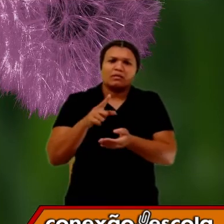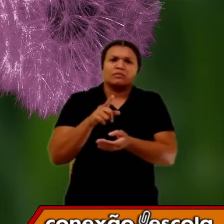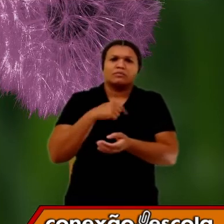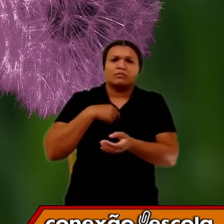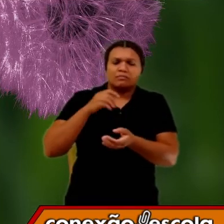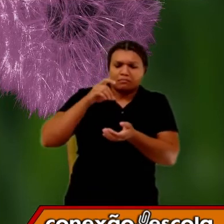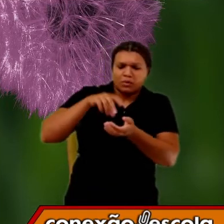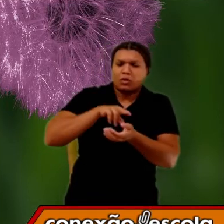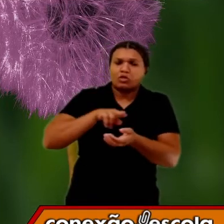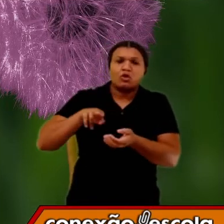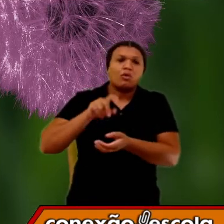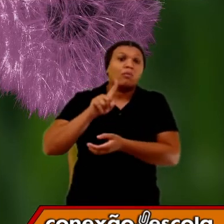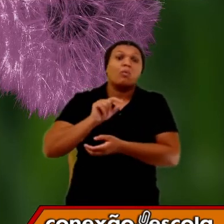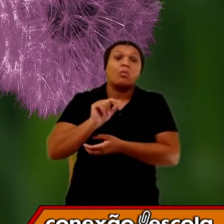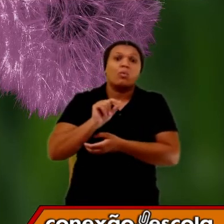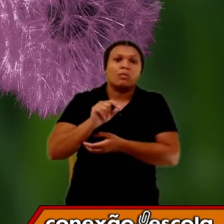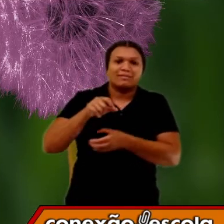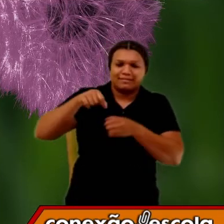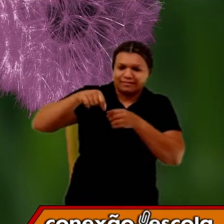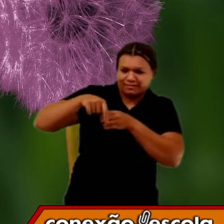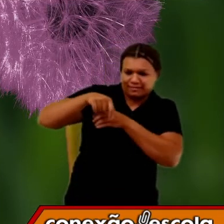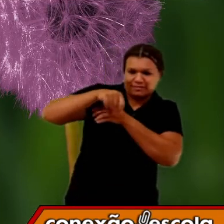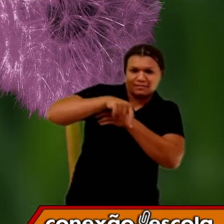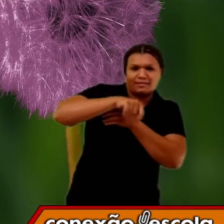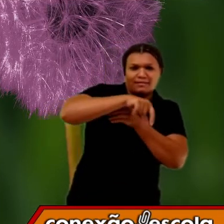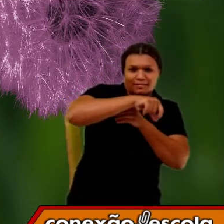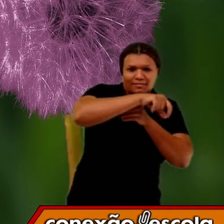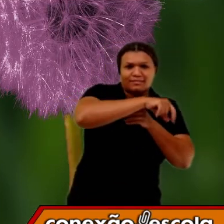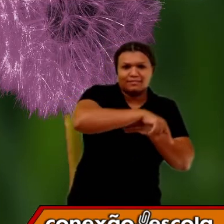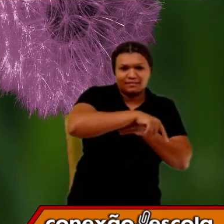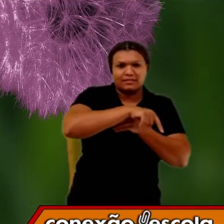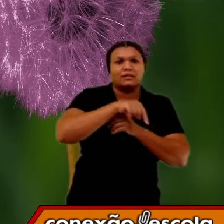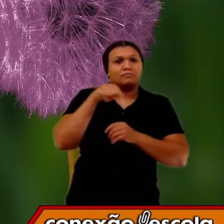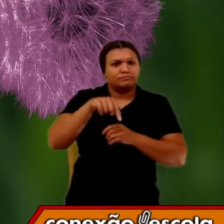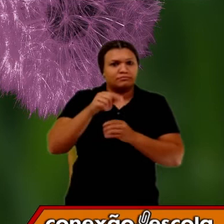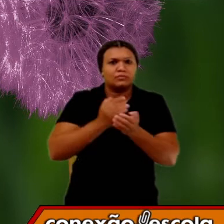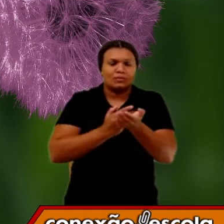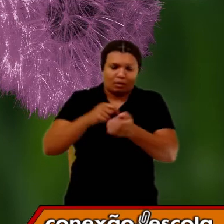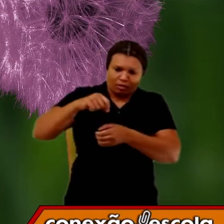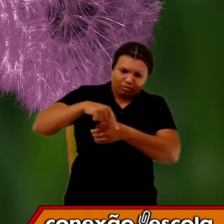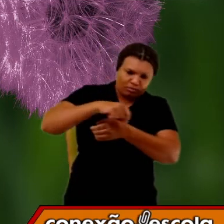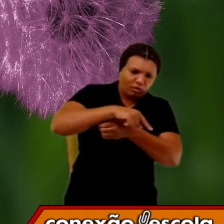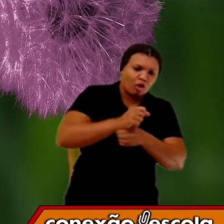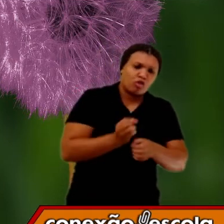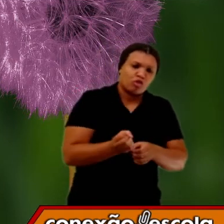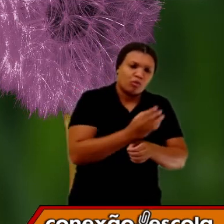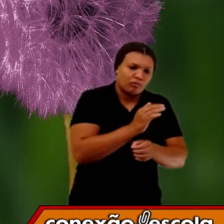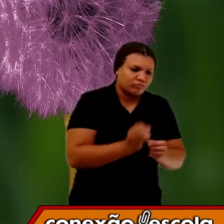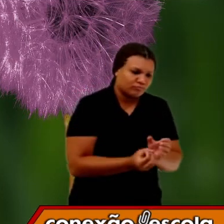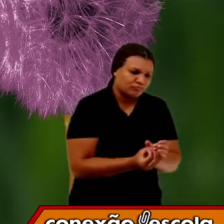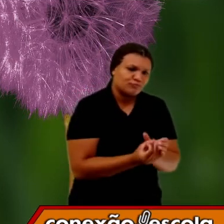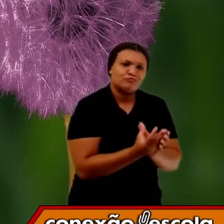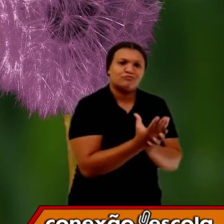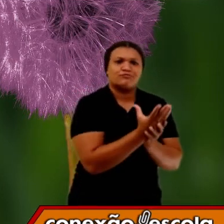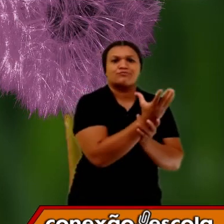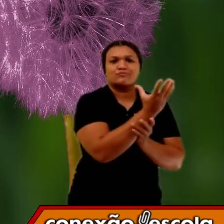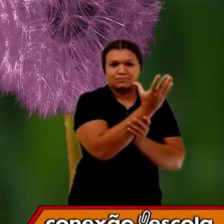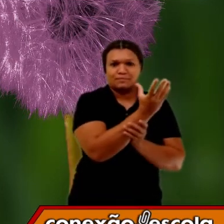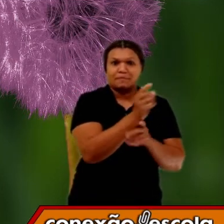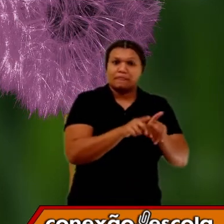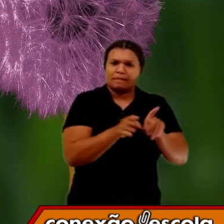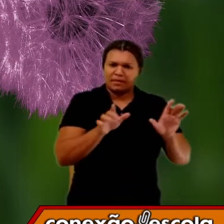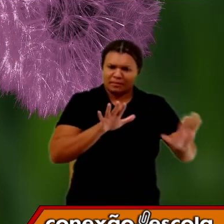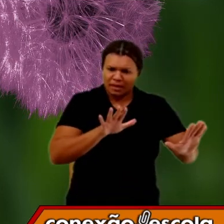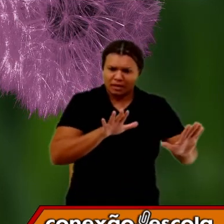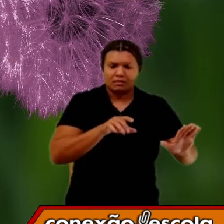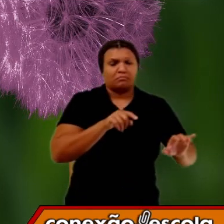de semente. E é justamente através da semente que novas plantas podem ser desenvolvidas. Mas essas novas